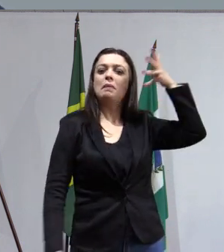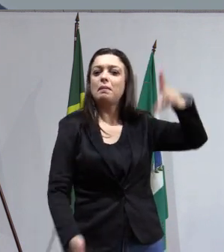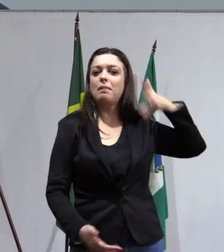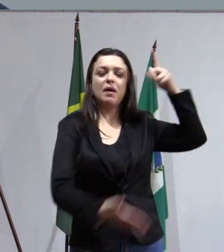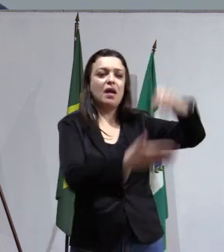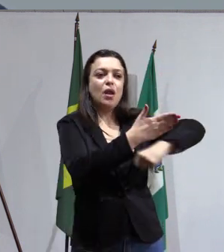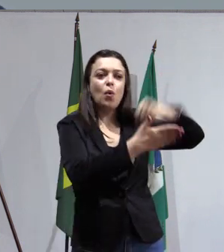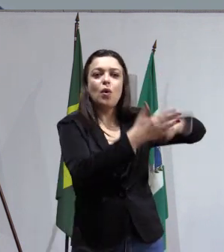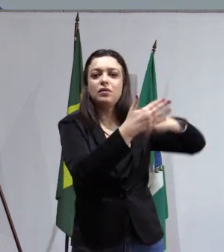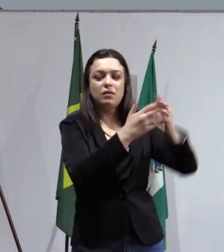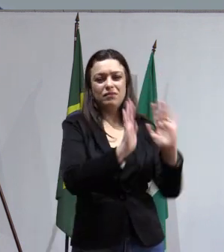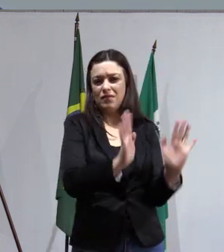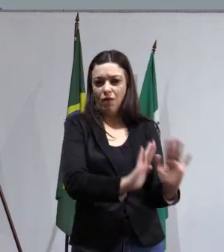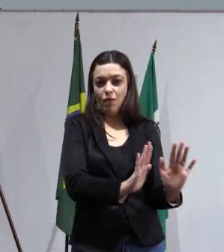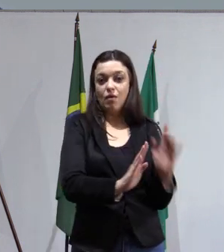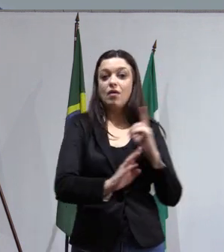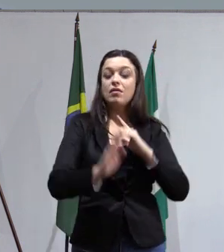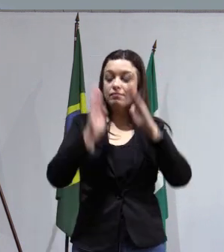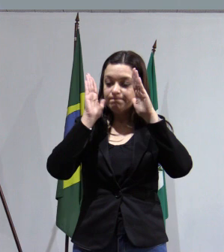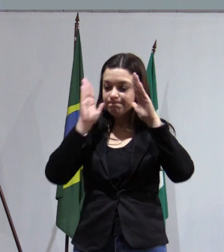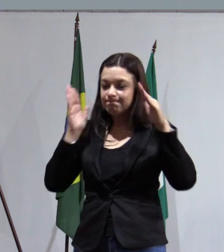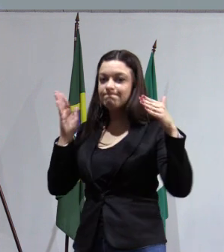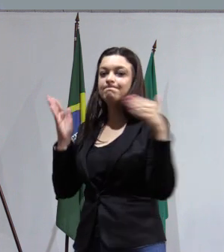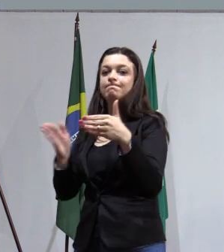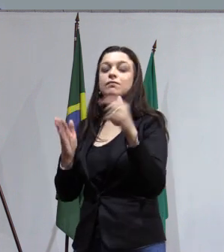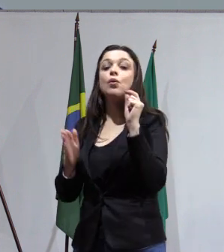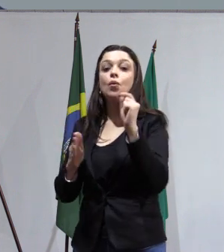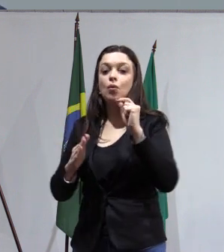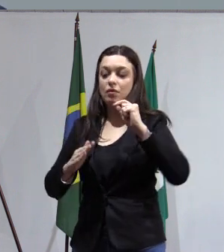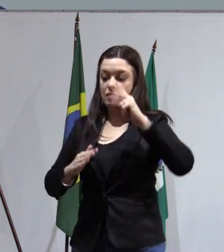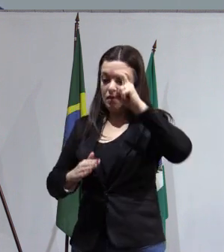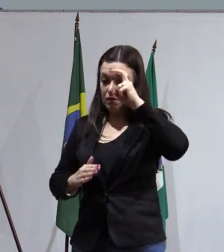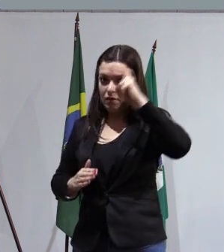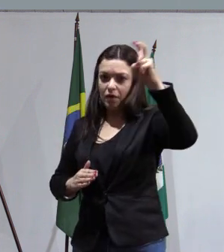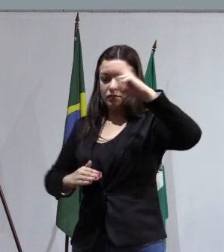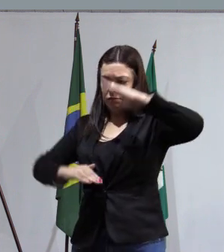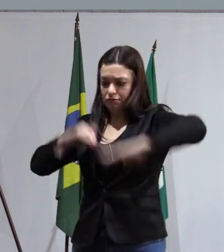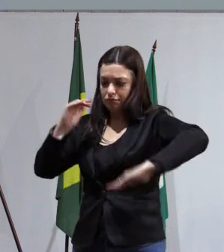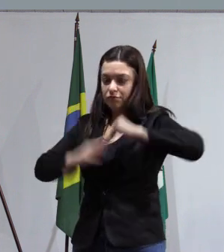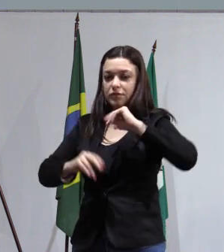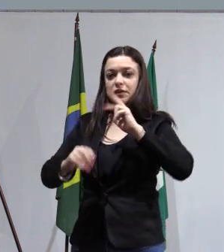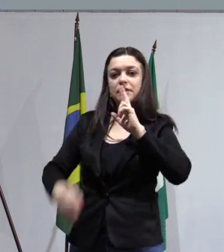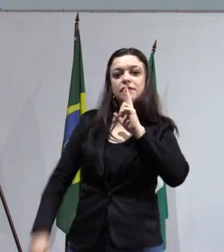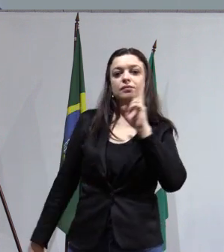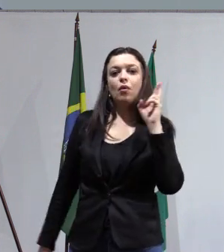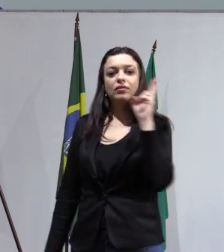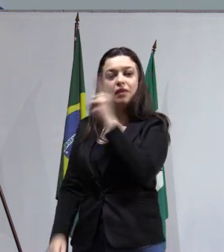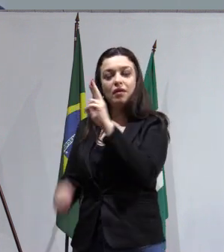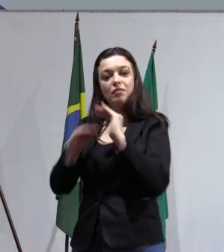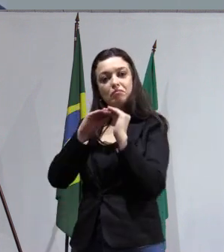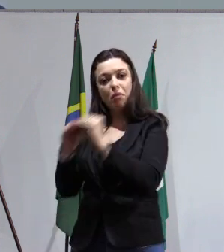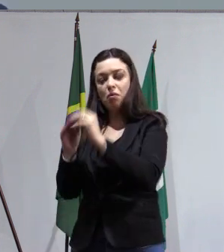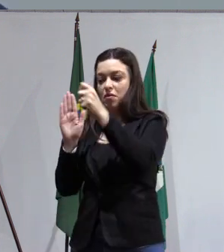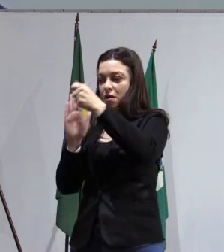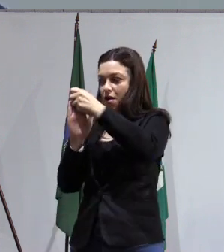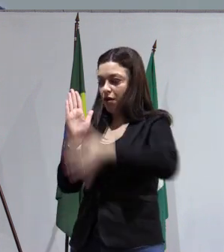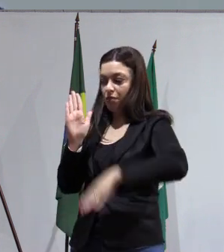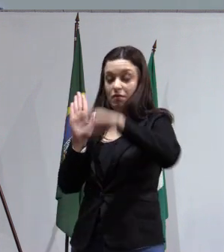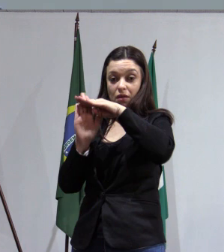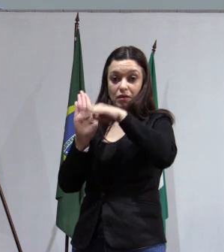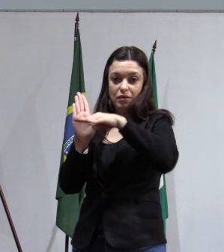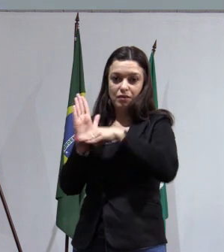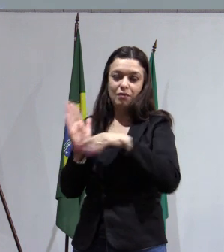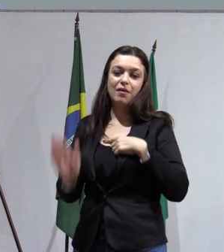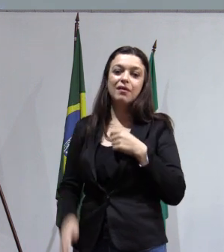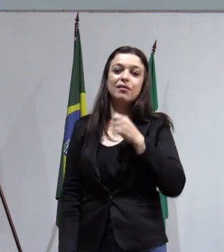lutar, mas nós temos que usar a nossa capacidade intelectual e a nossa visão crítica para apontar